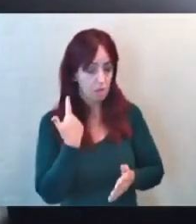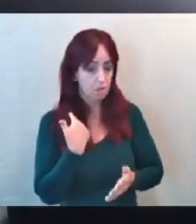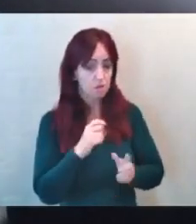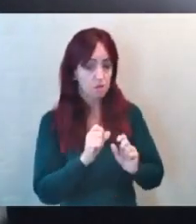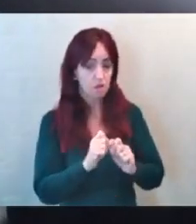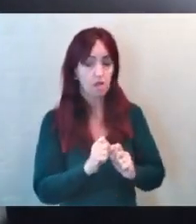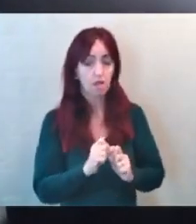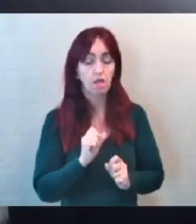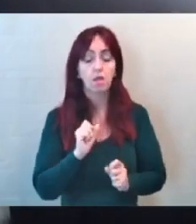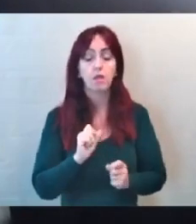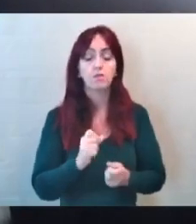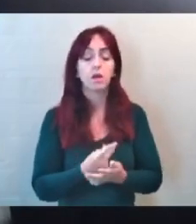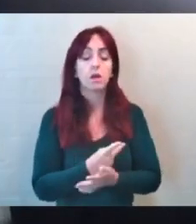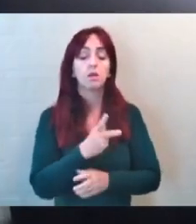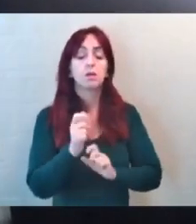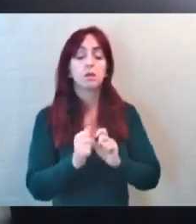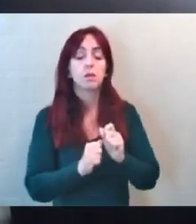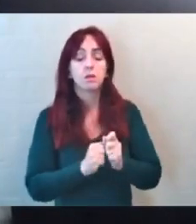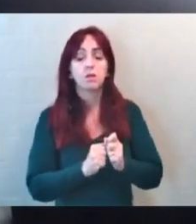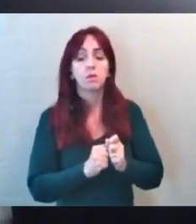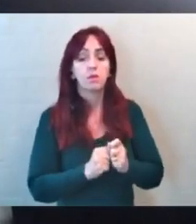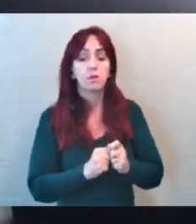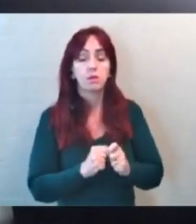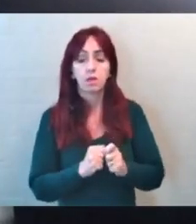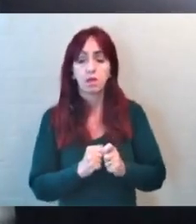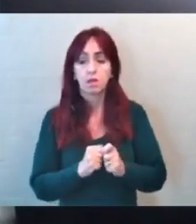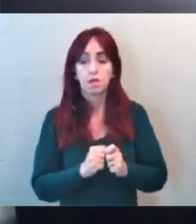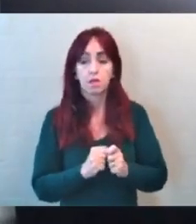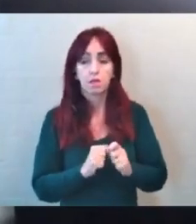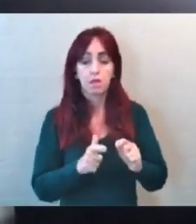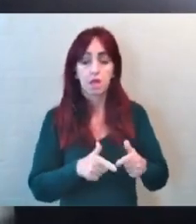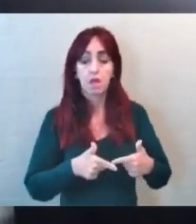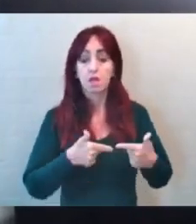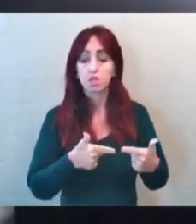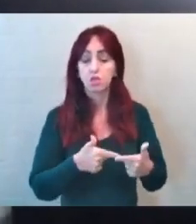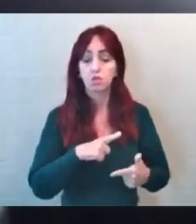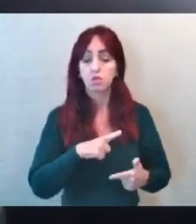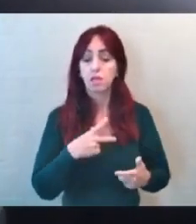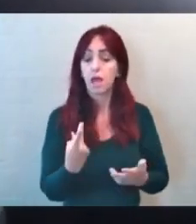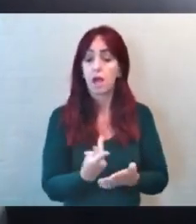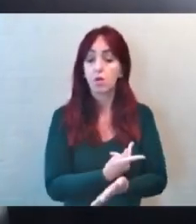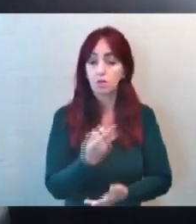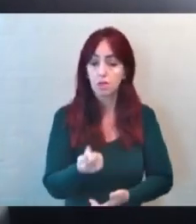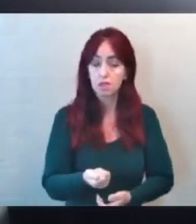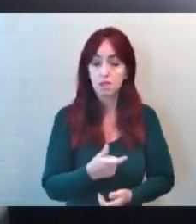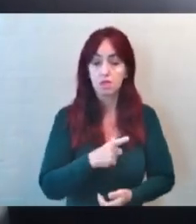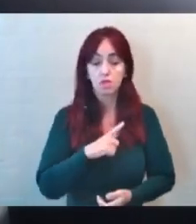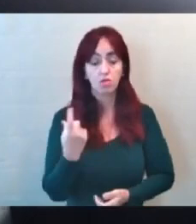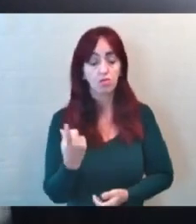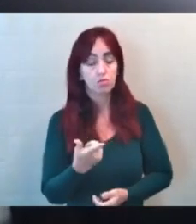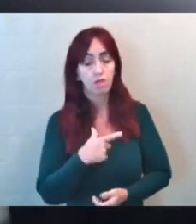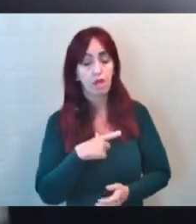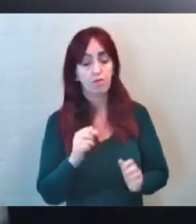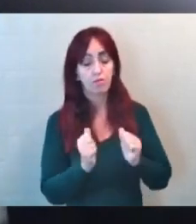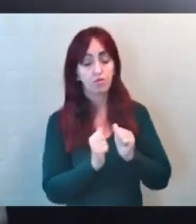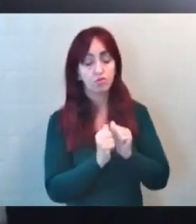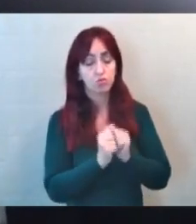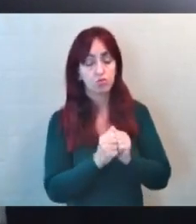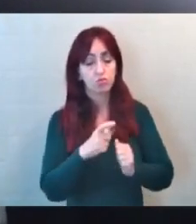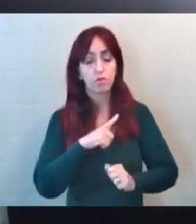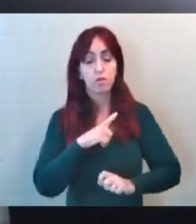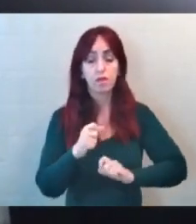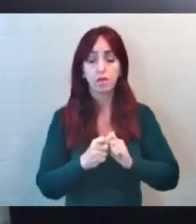o fato da operação ter acontecido sem a nossa anuência está